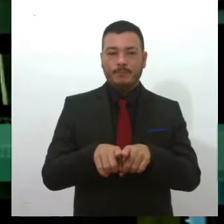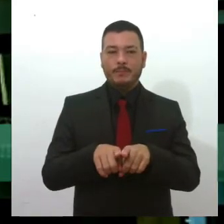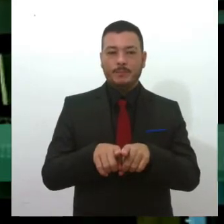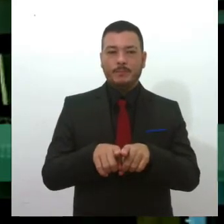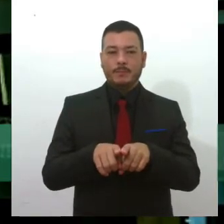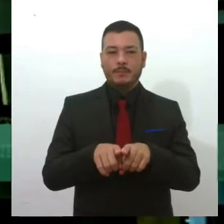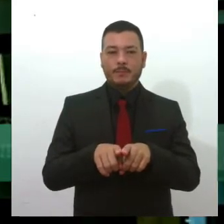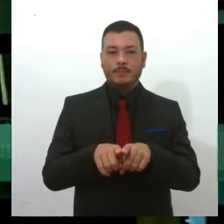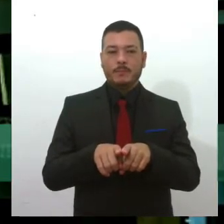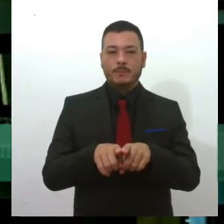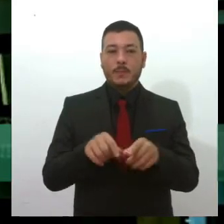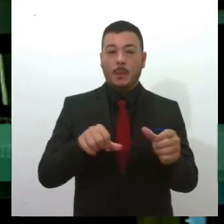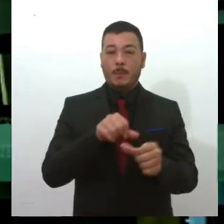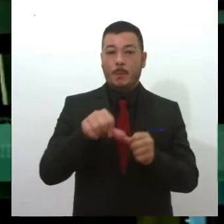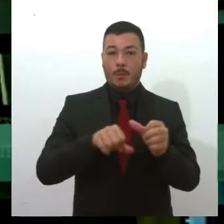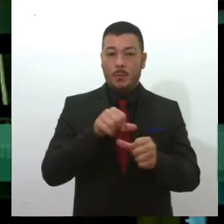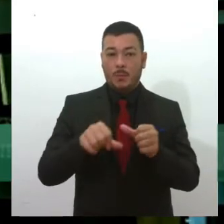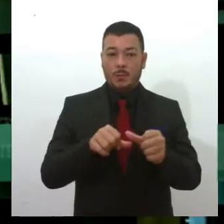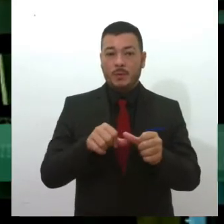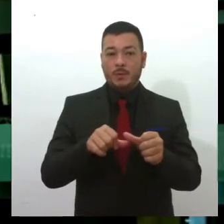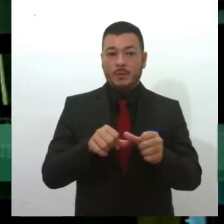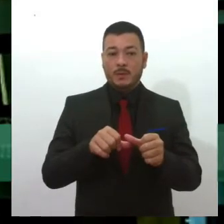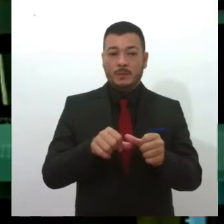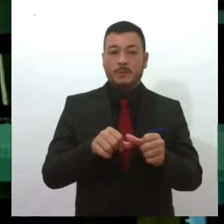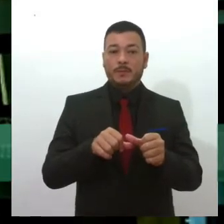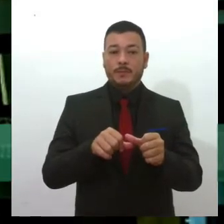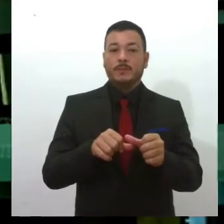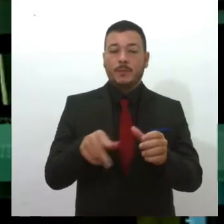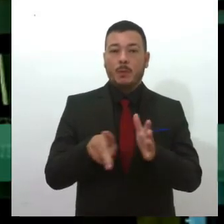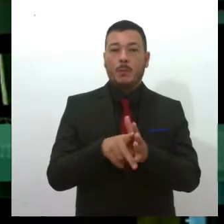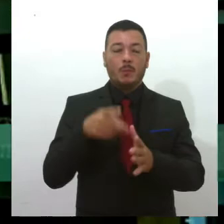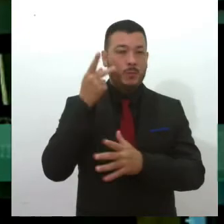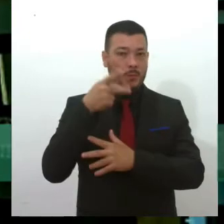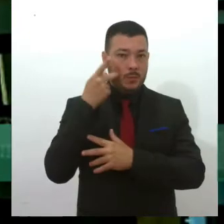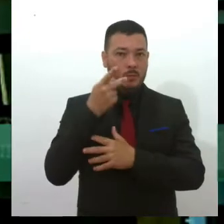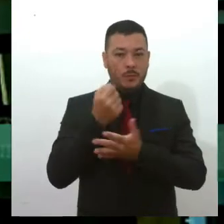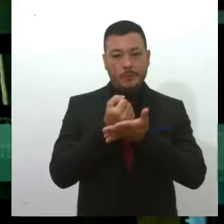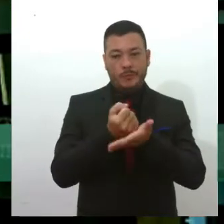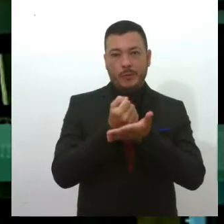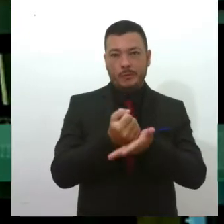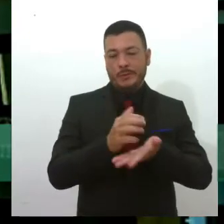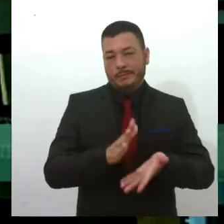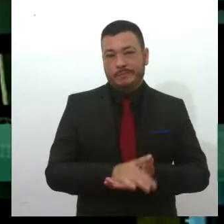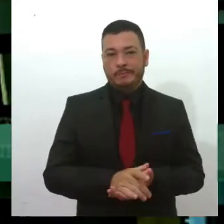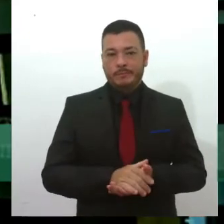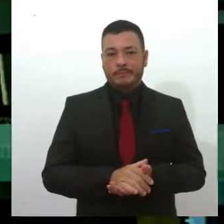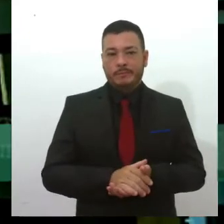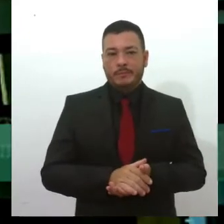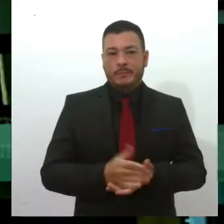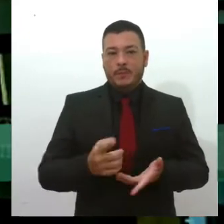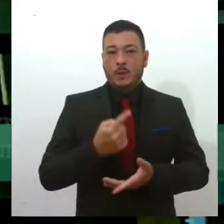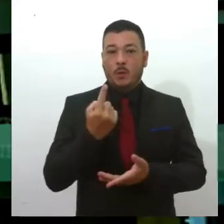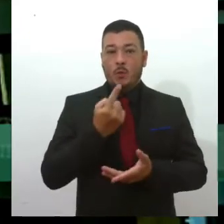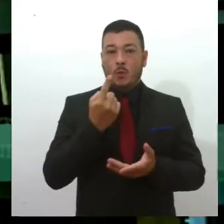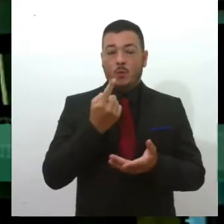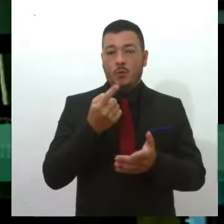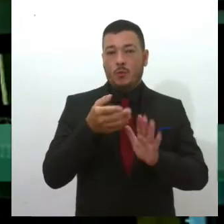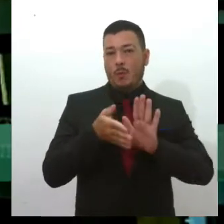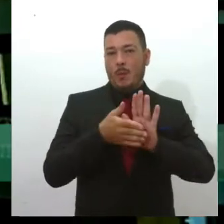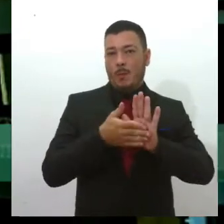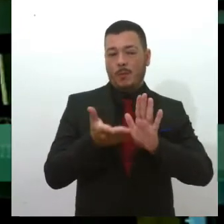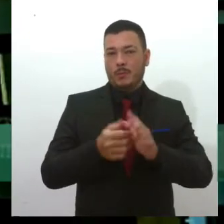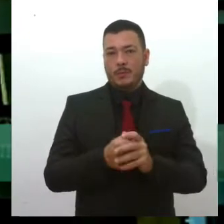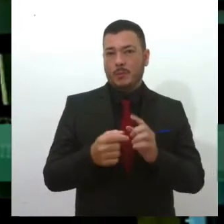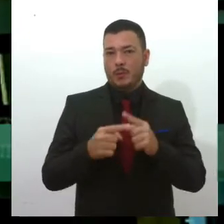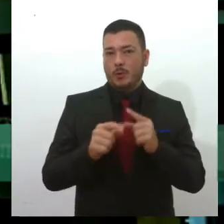das mudanças feitas sob encomenda para beneficiar os políticos. É o único propósito disso. Porque o que